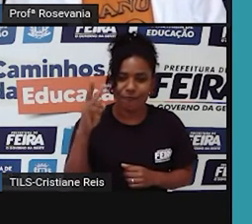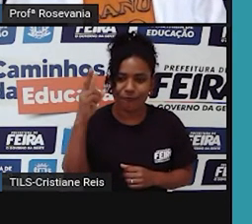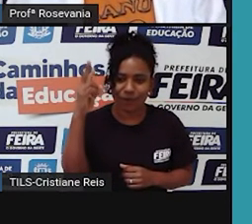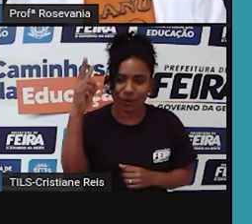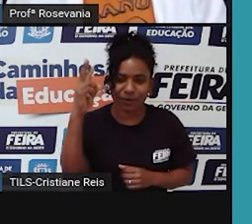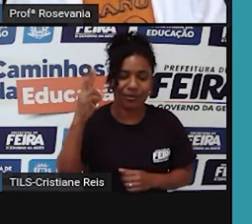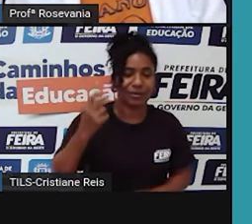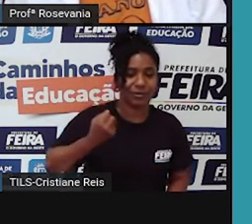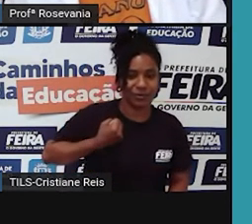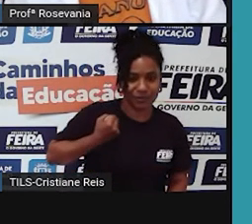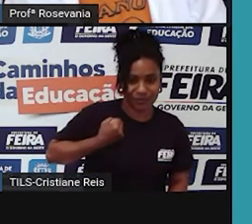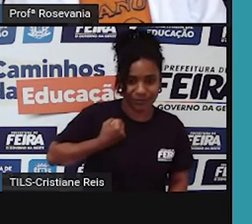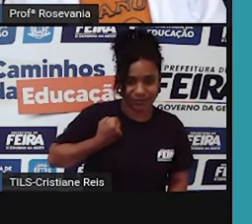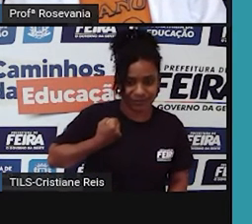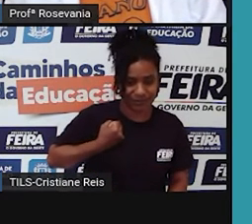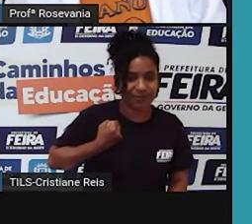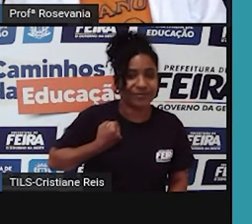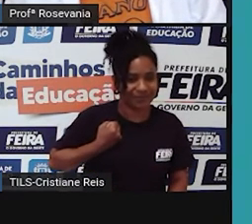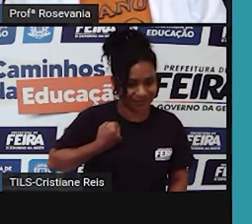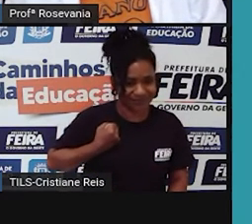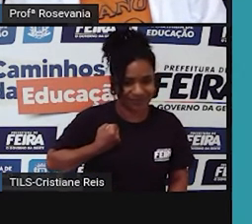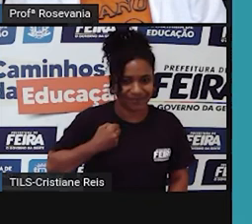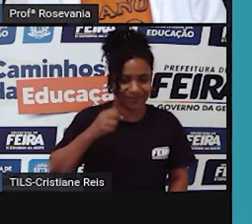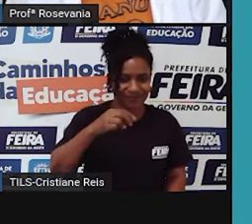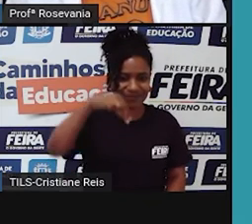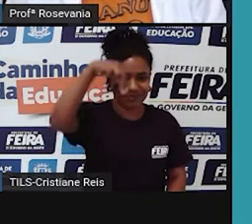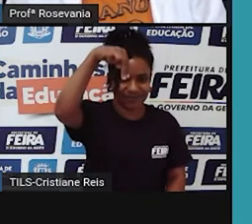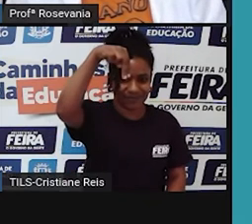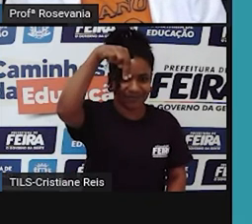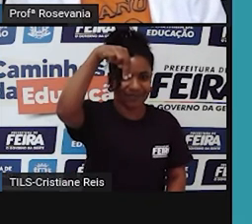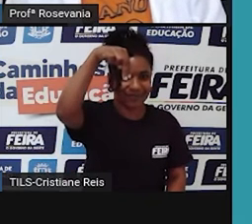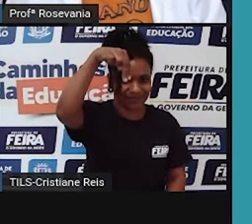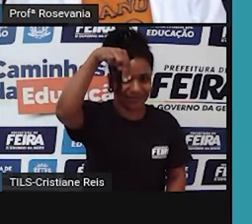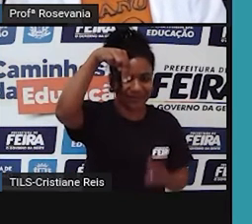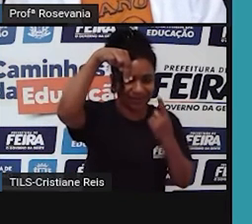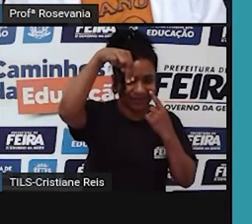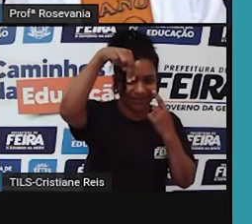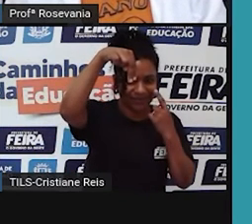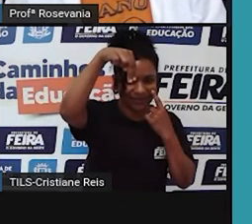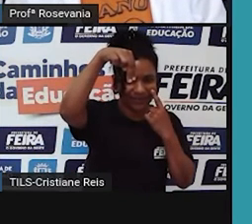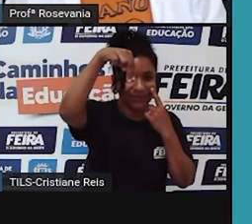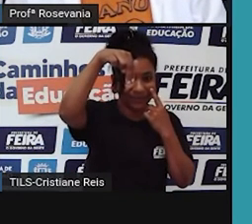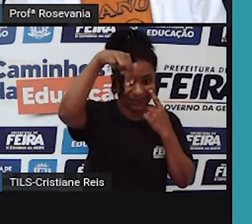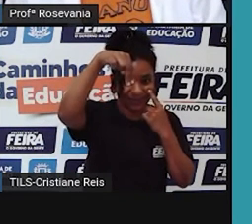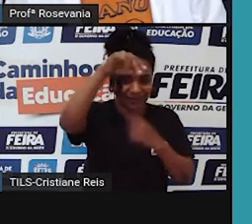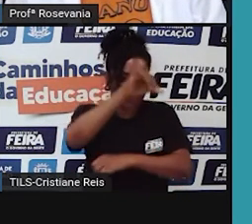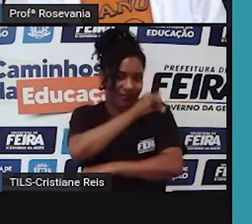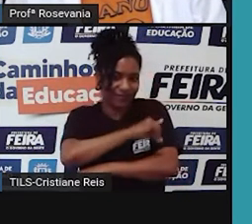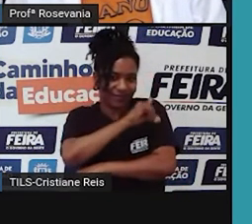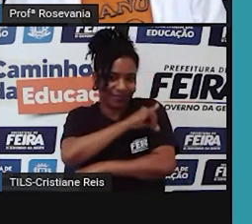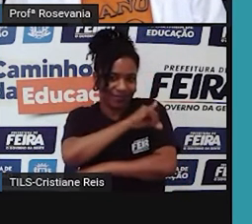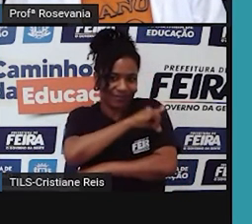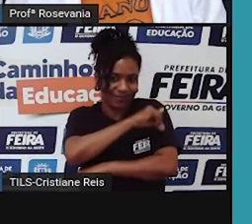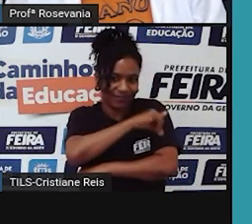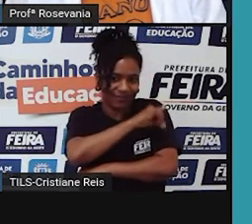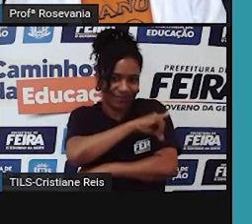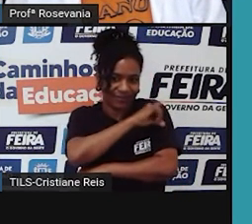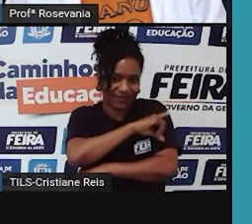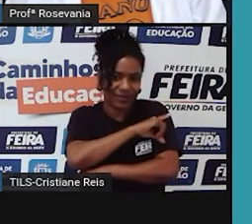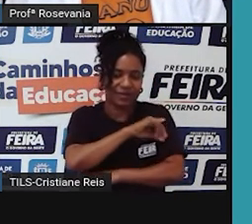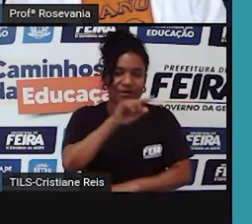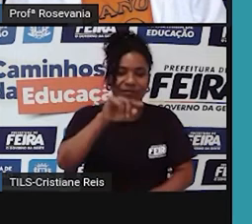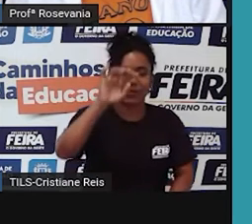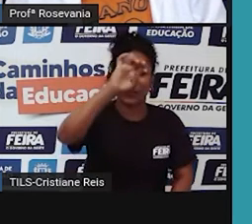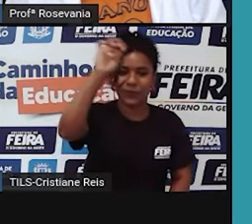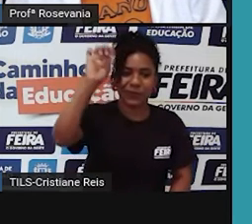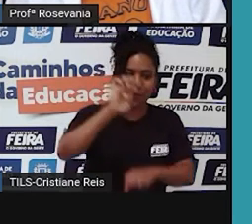meu numerador ficou menor, aí a gente pegou aqui só o estado do Rio de Janeiro. Perceba que agora, se aqui os outros estados,